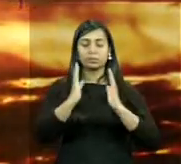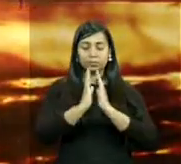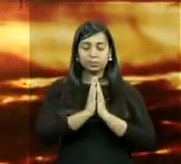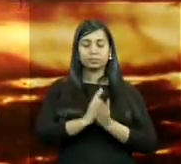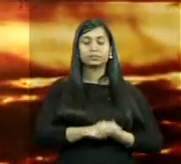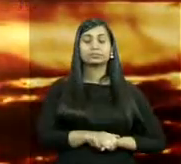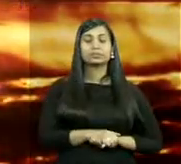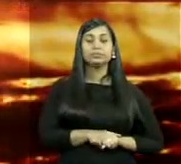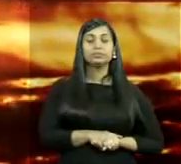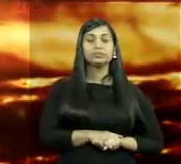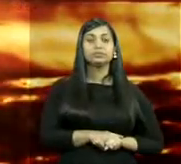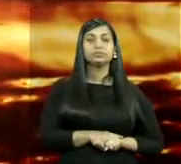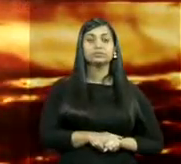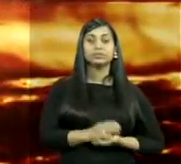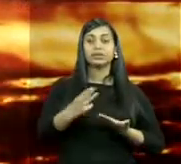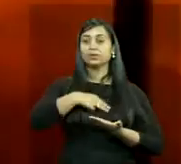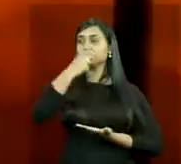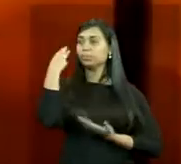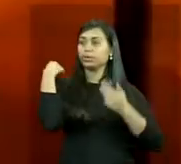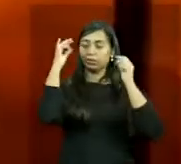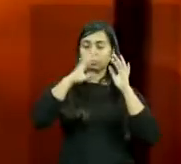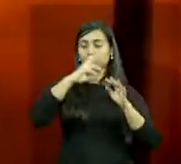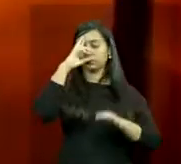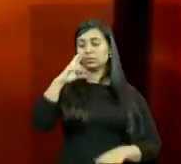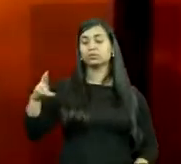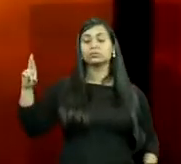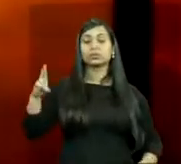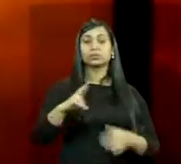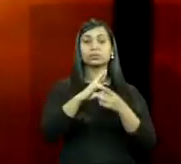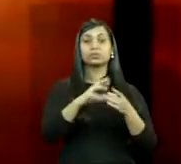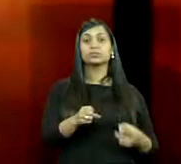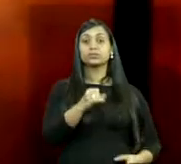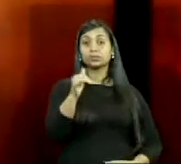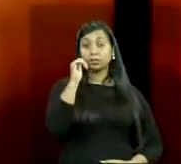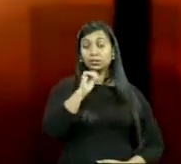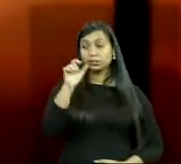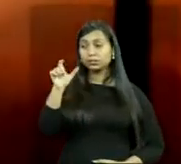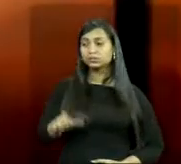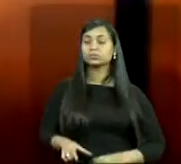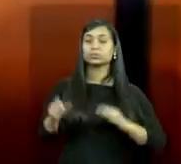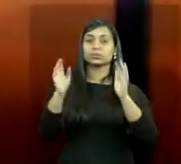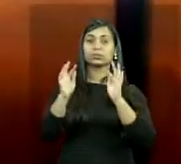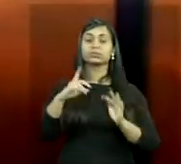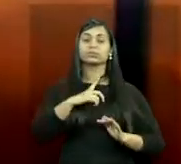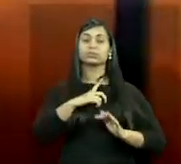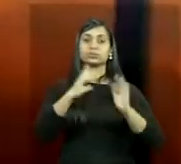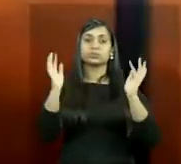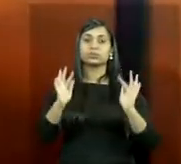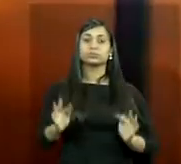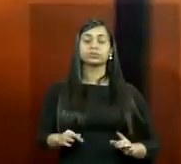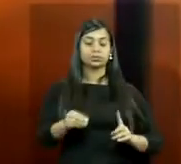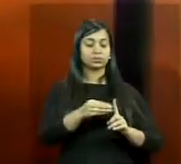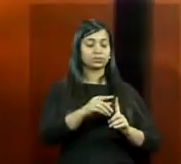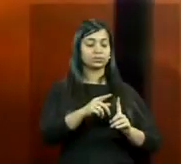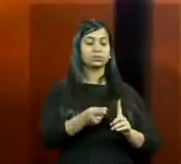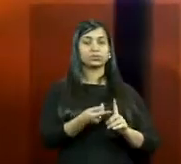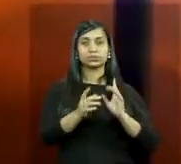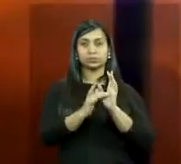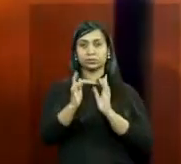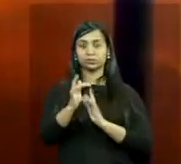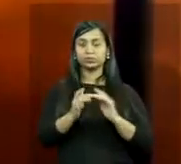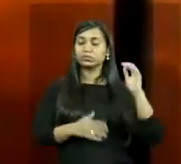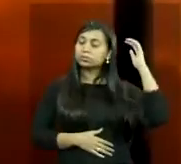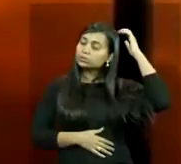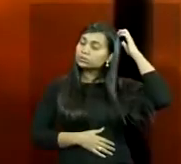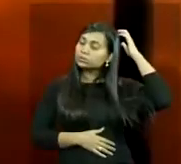na hora de nossa morte. Amém. Ave Maria, cheia de graça, o Senhor é convosco. Bendita sois vós entre as mulheres, e bendito é o fruto